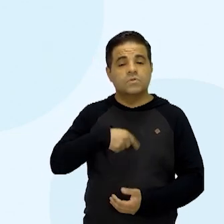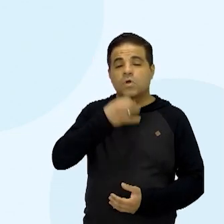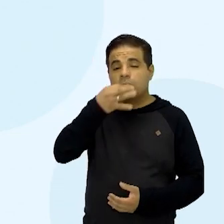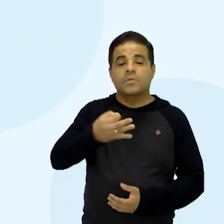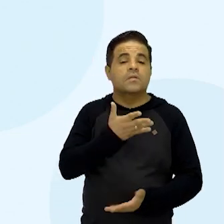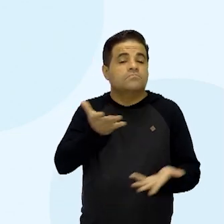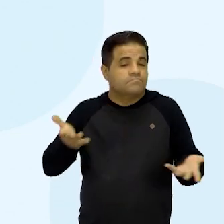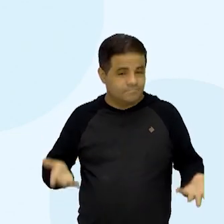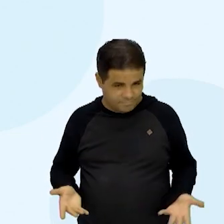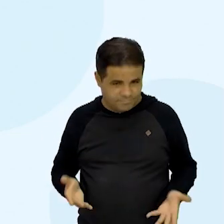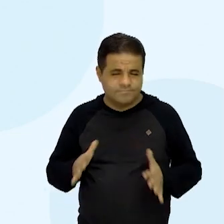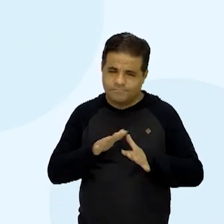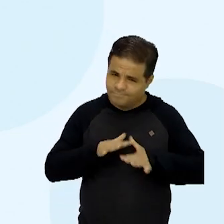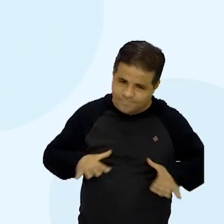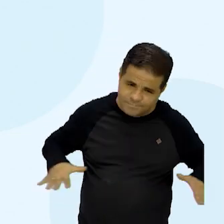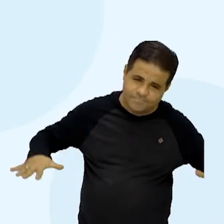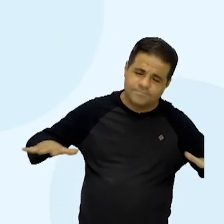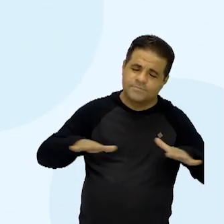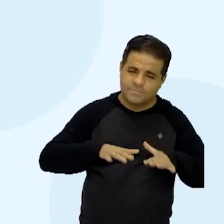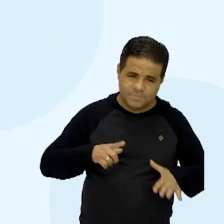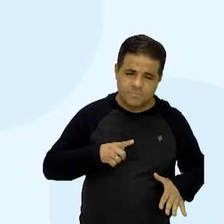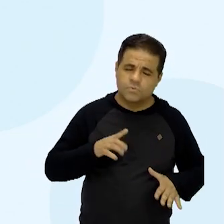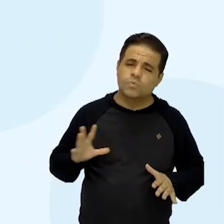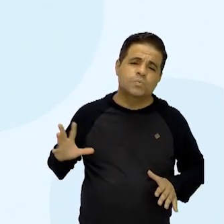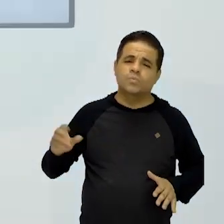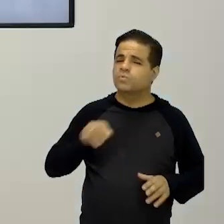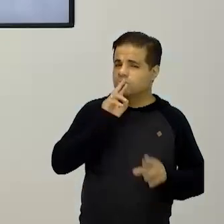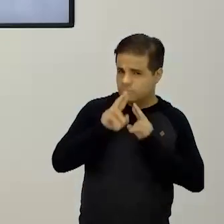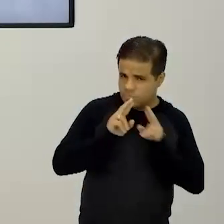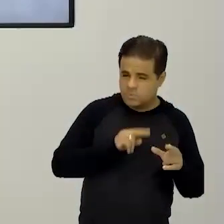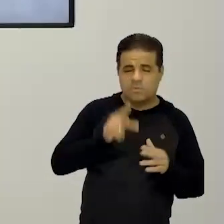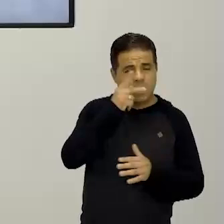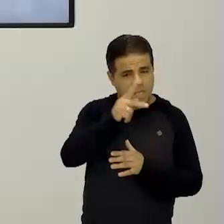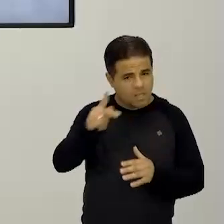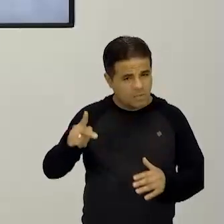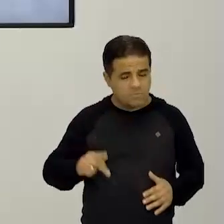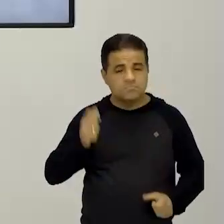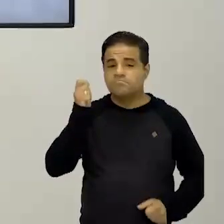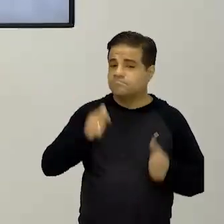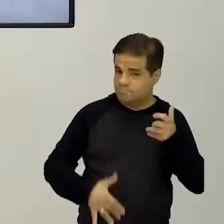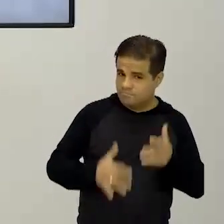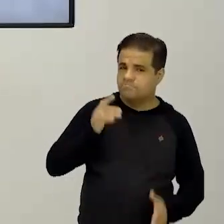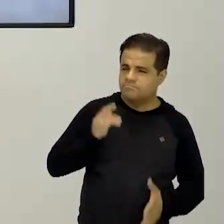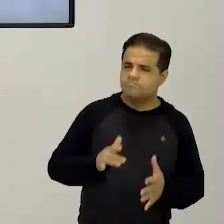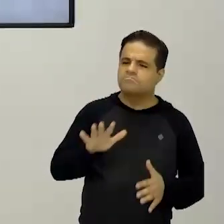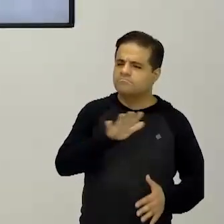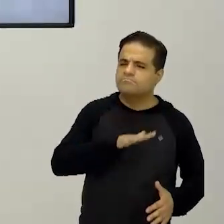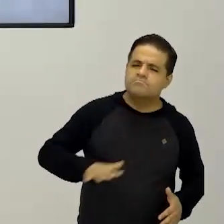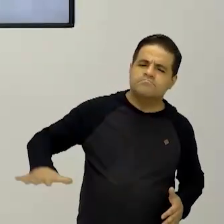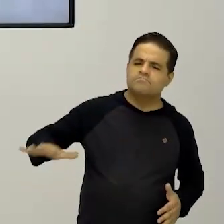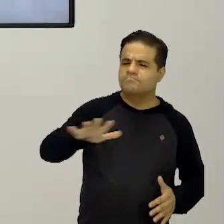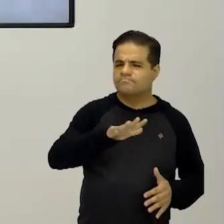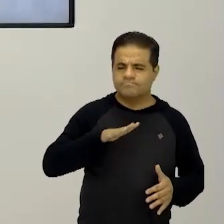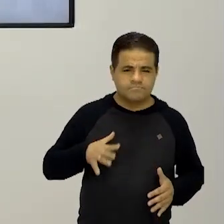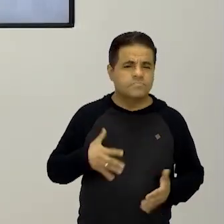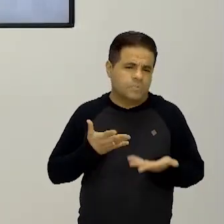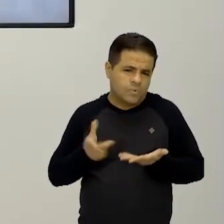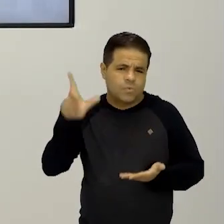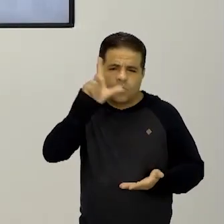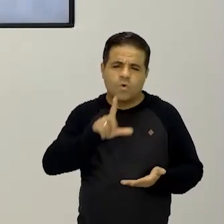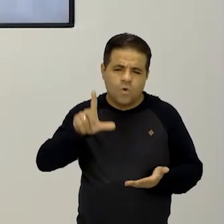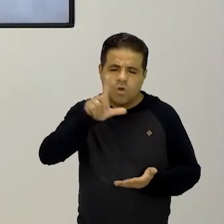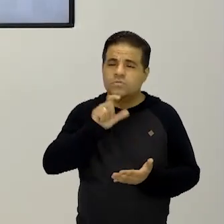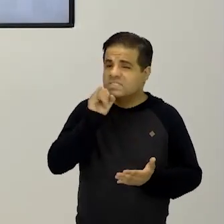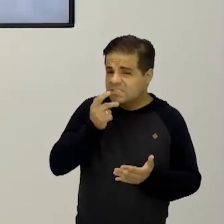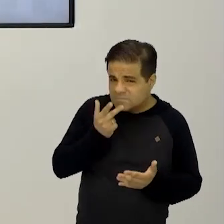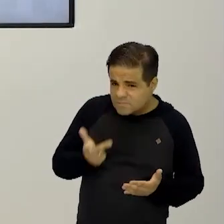opinião geral. Tá vendo que todo mundo deu a sua opinião e a gente está falando, assim, generalizando. É lógico, porque se a